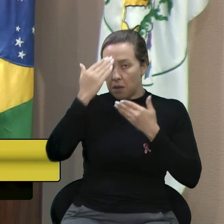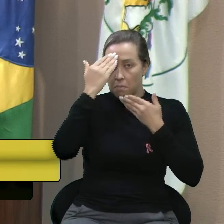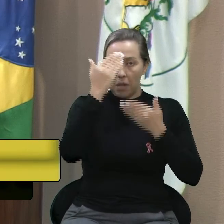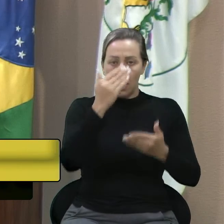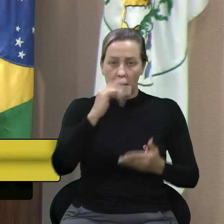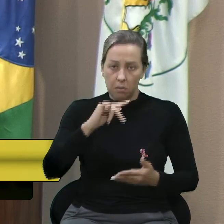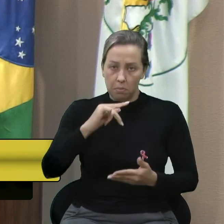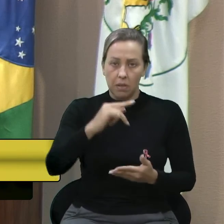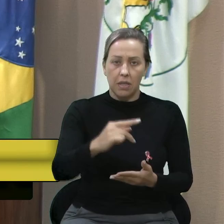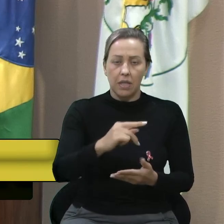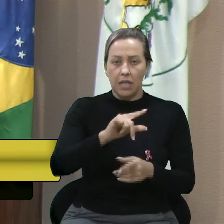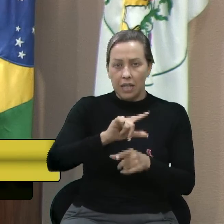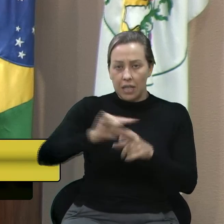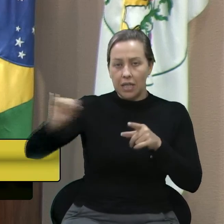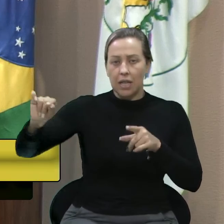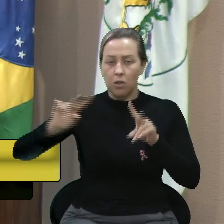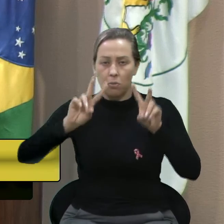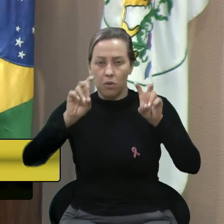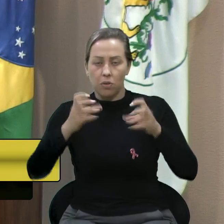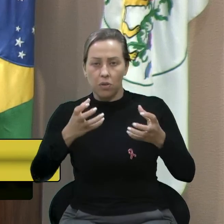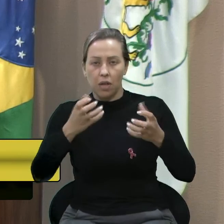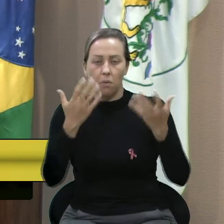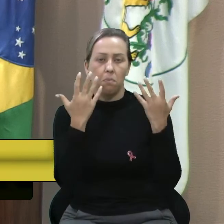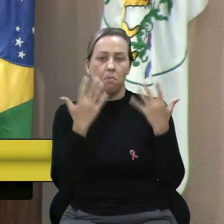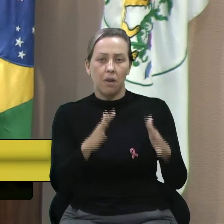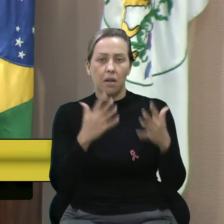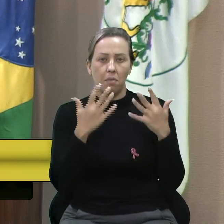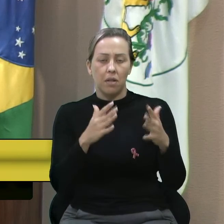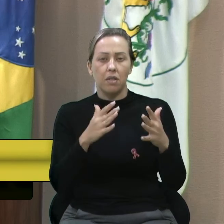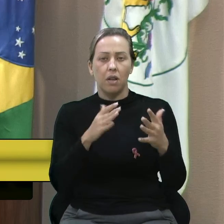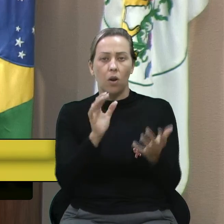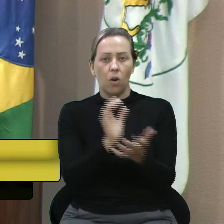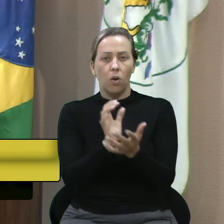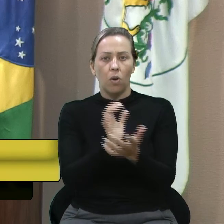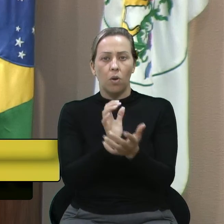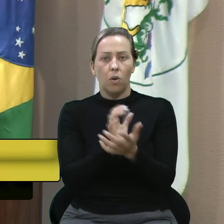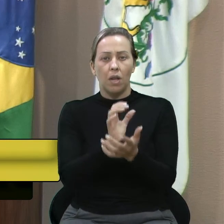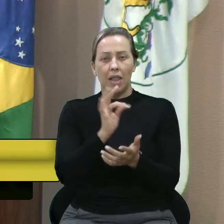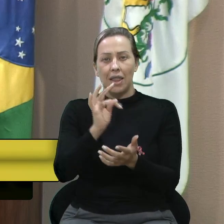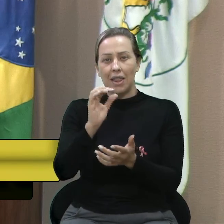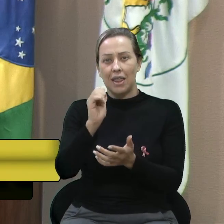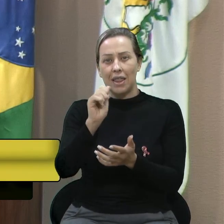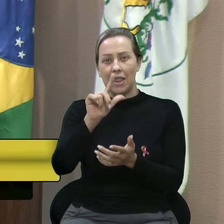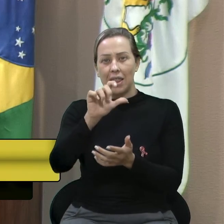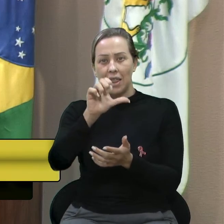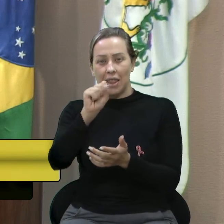presidente. Saindo do meu tema, eu só queria parabenizar o nosso colega Thales, né,